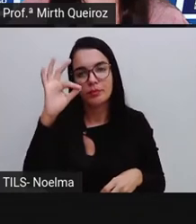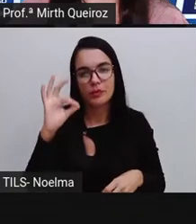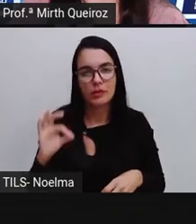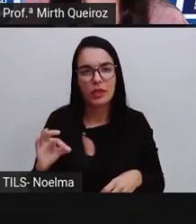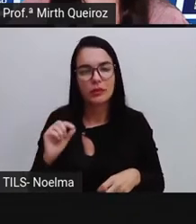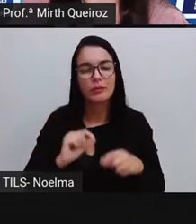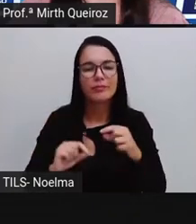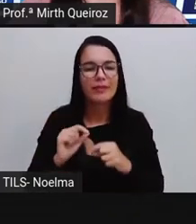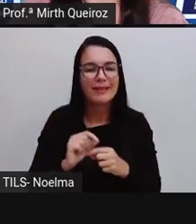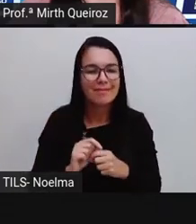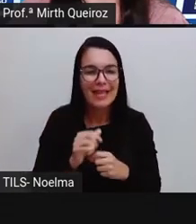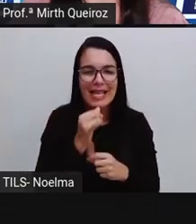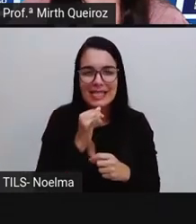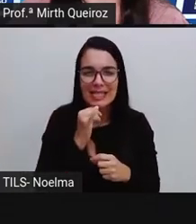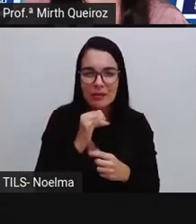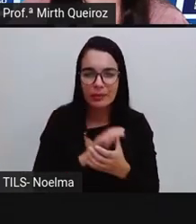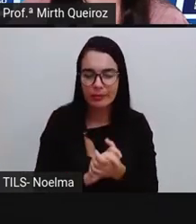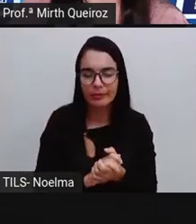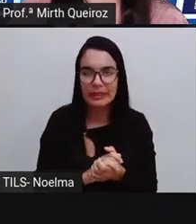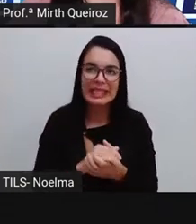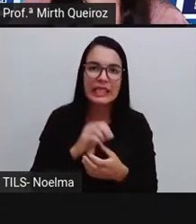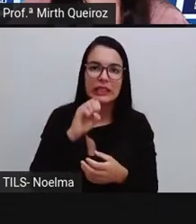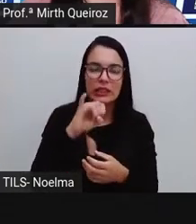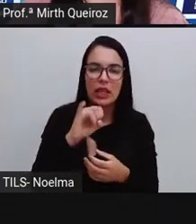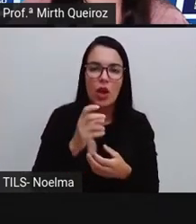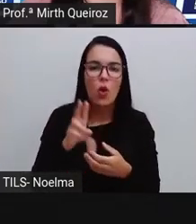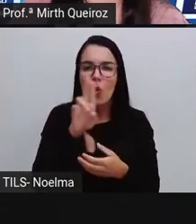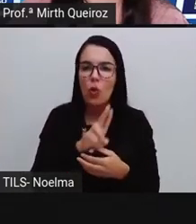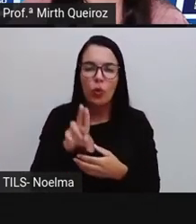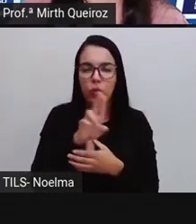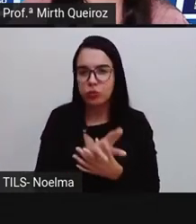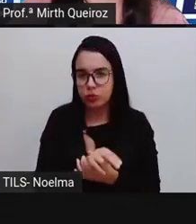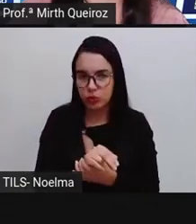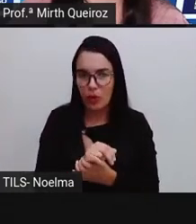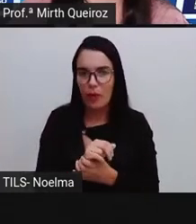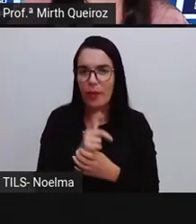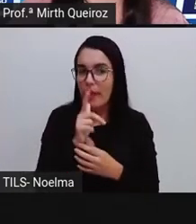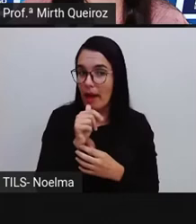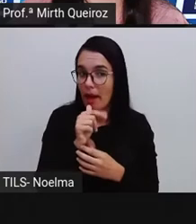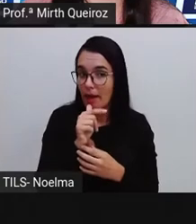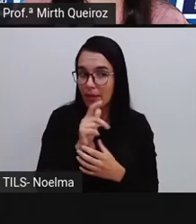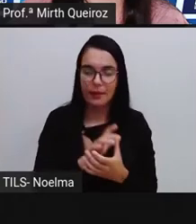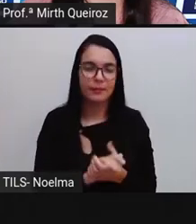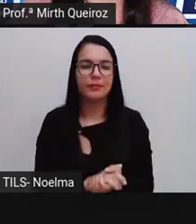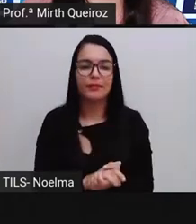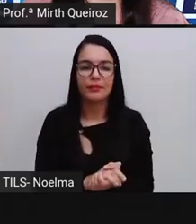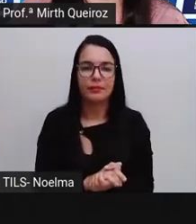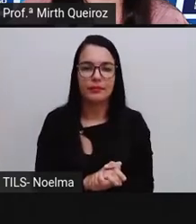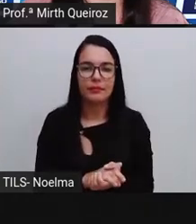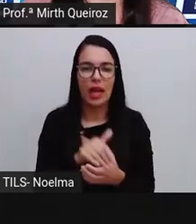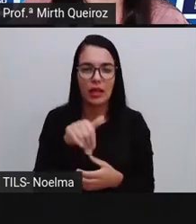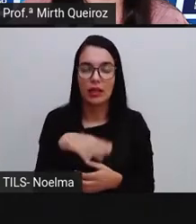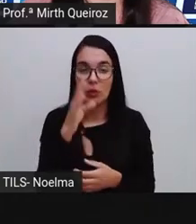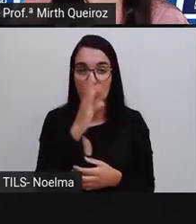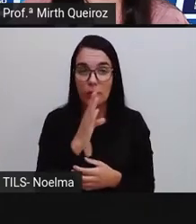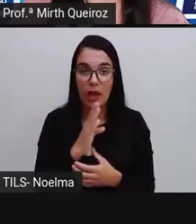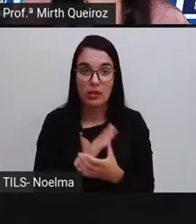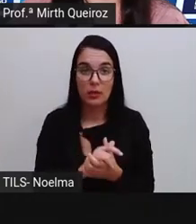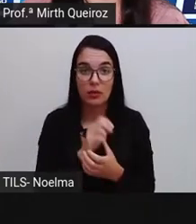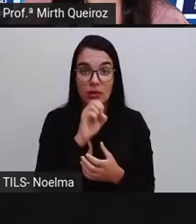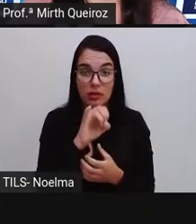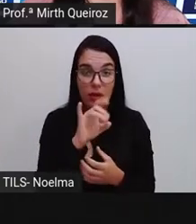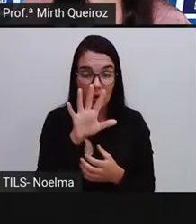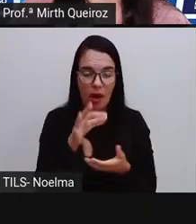em um cafezinho a gente tá falando sobre o consumo é e no Brasil né